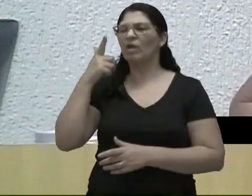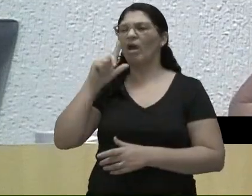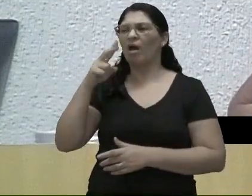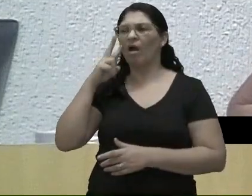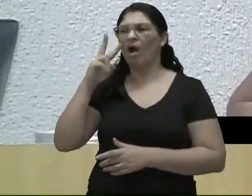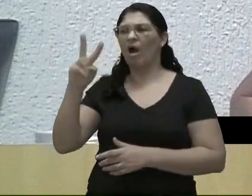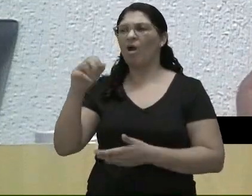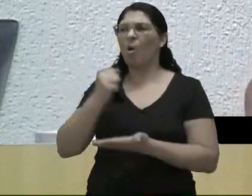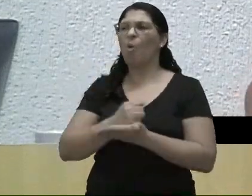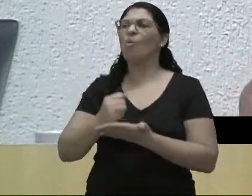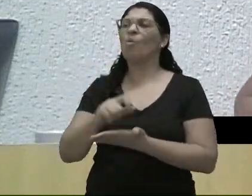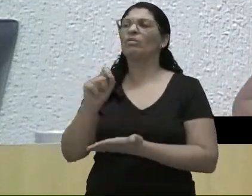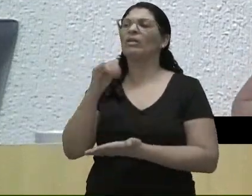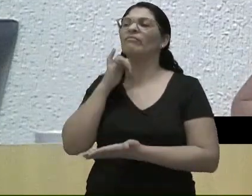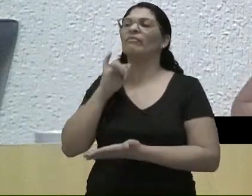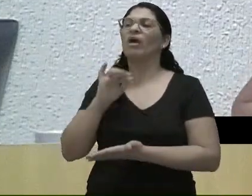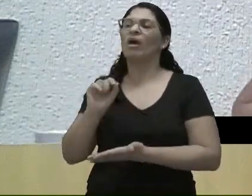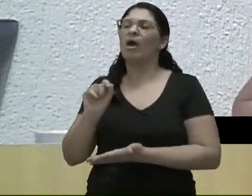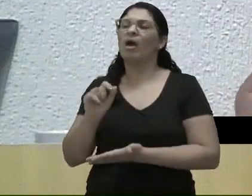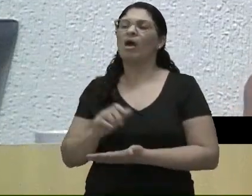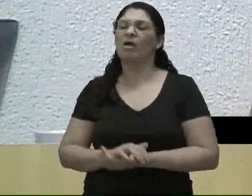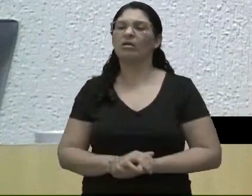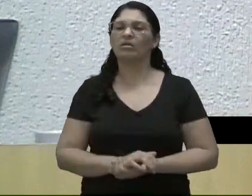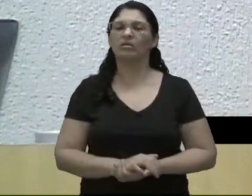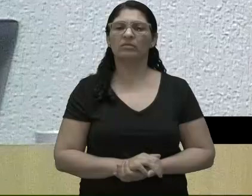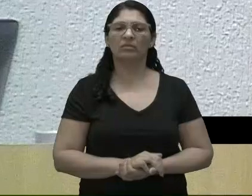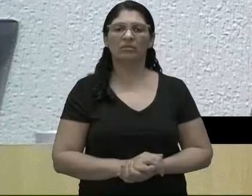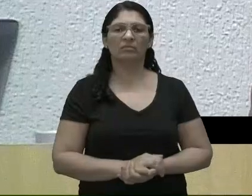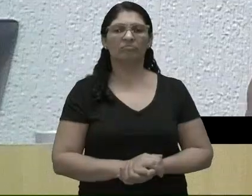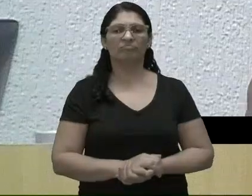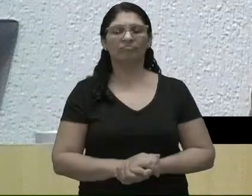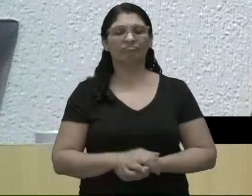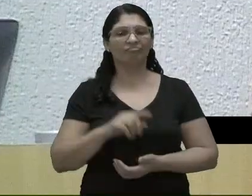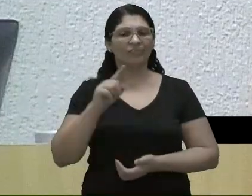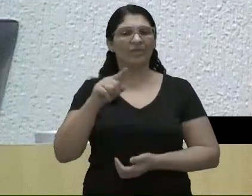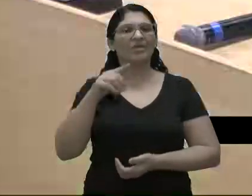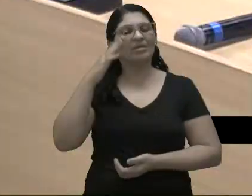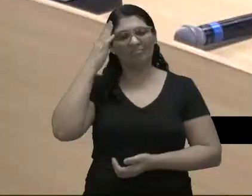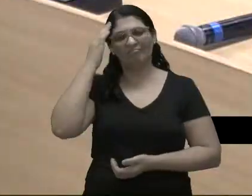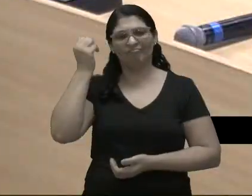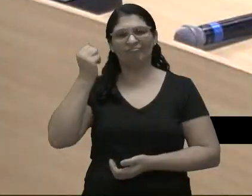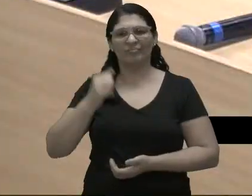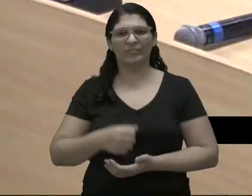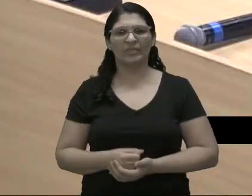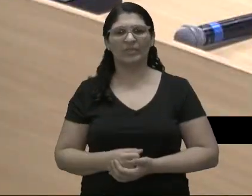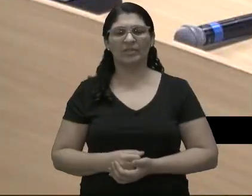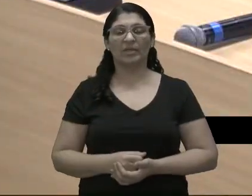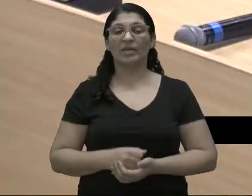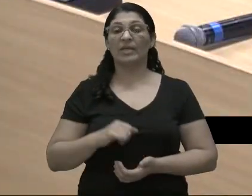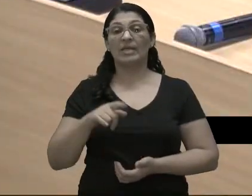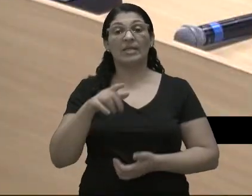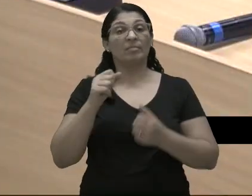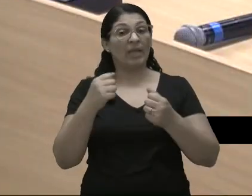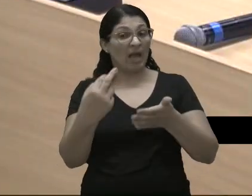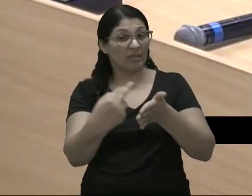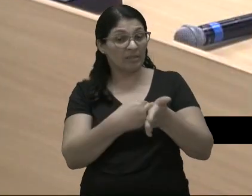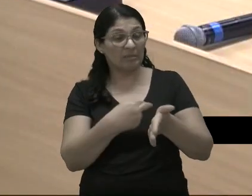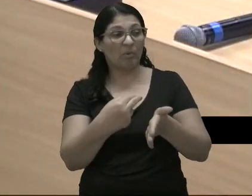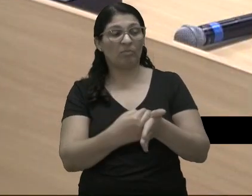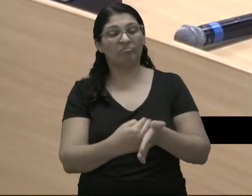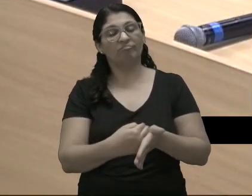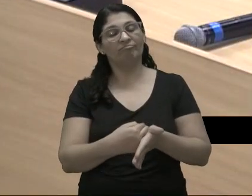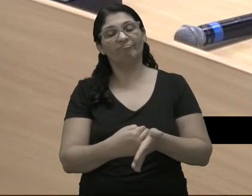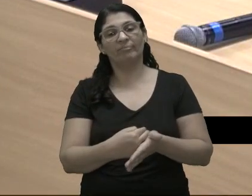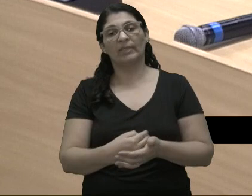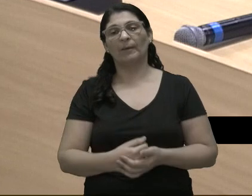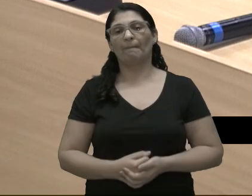diz o contrato da prestação. Eu acho que você deve estar por dentro. Ah, então, legal. É. Se você puder responder isso para a gente. Respondo.